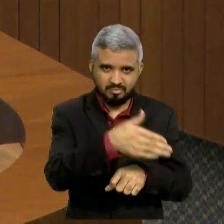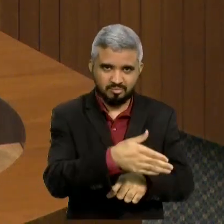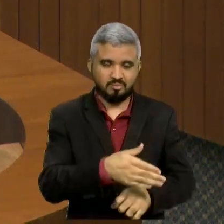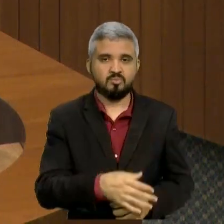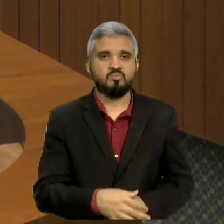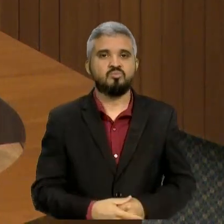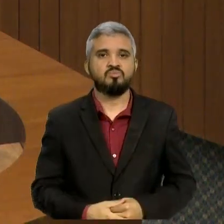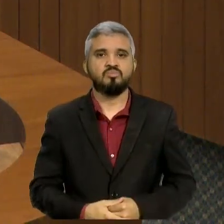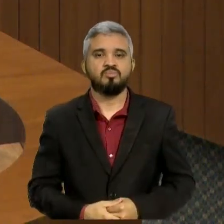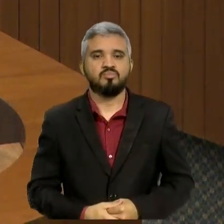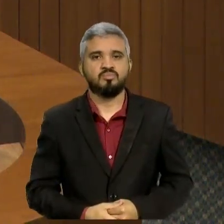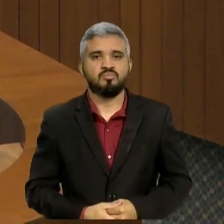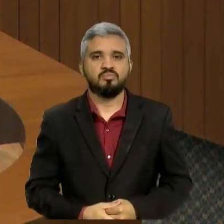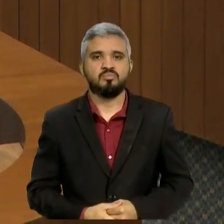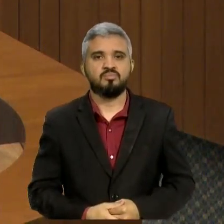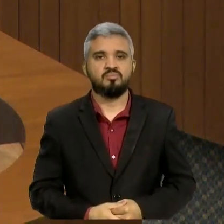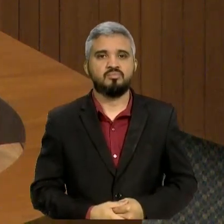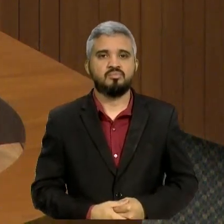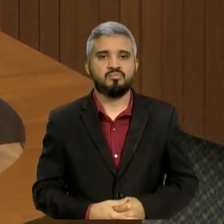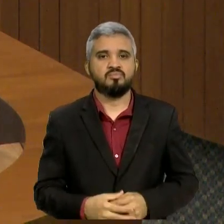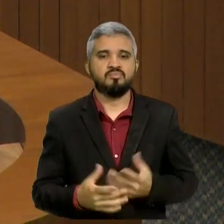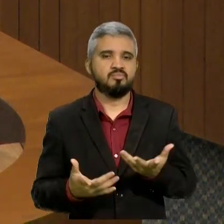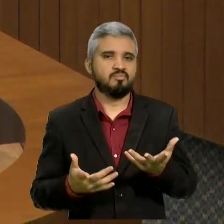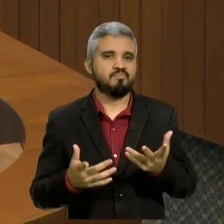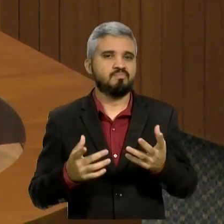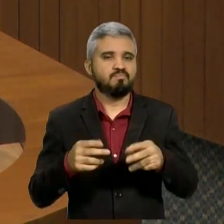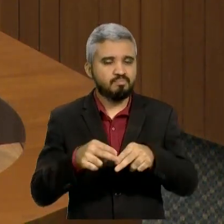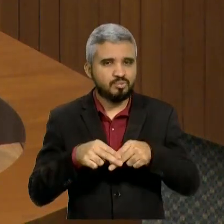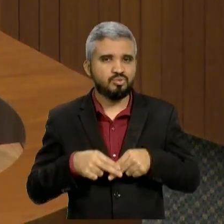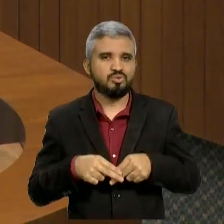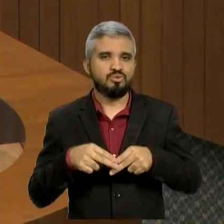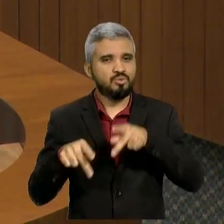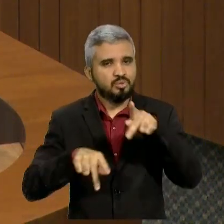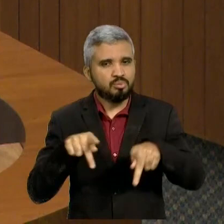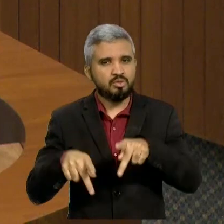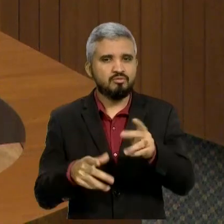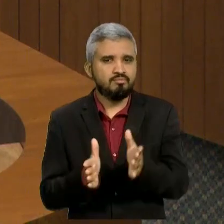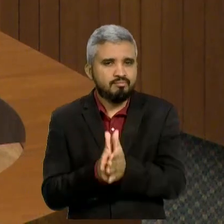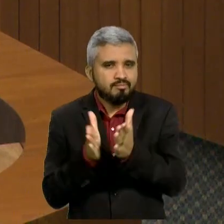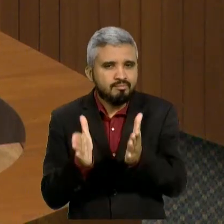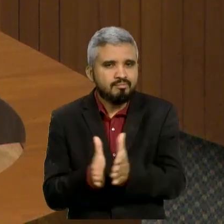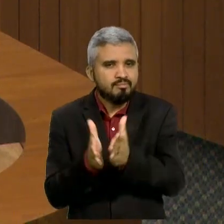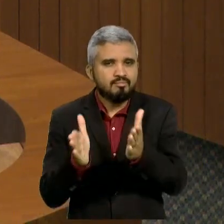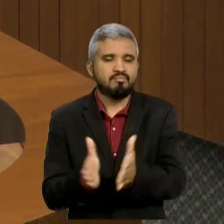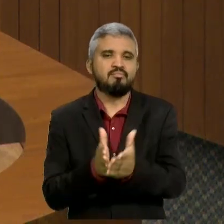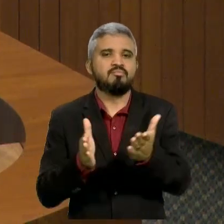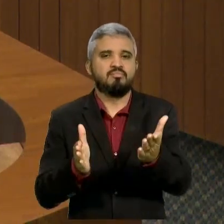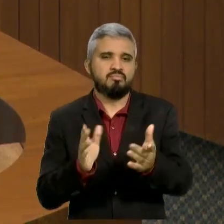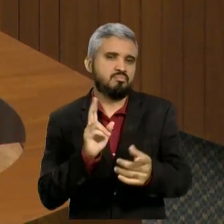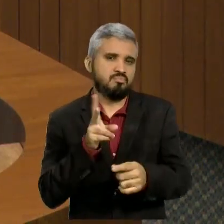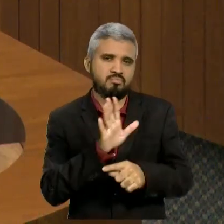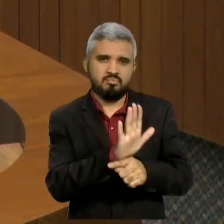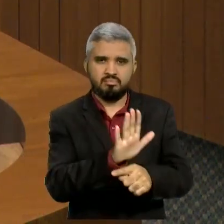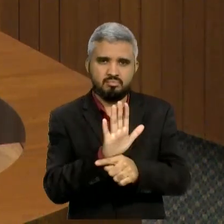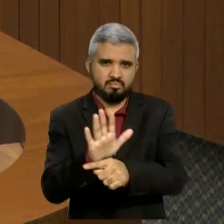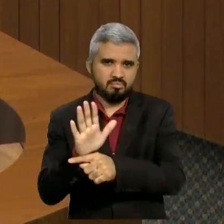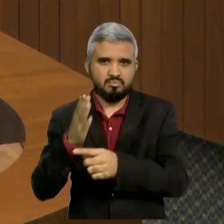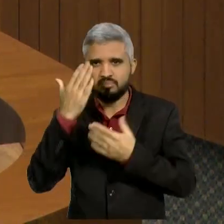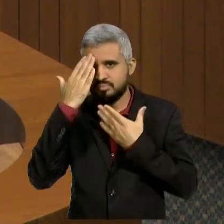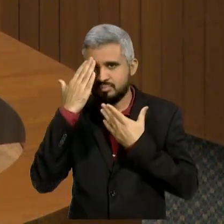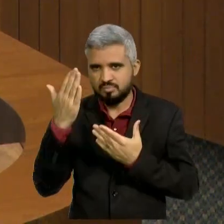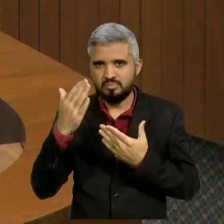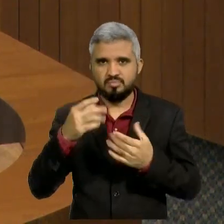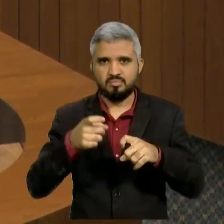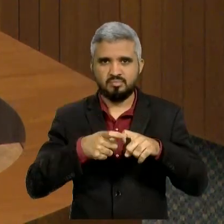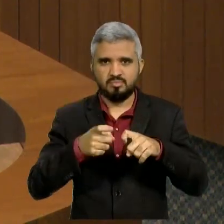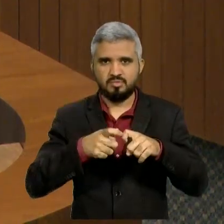propício ela faz um atendimento à população que mais precisa da nossa cidade me agradecimento também ao Dr Valderi a Dra